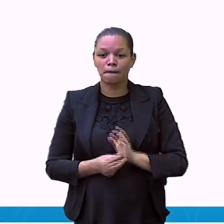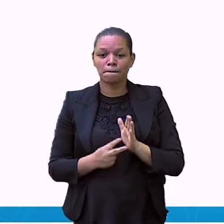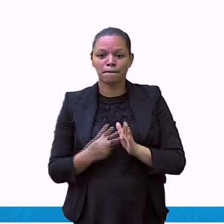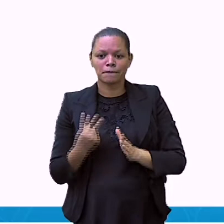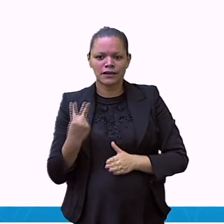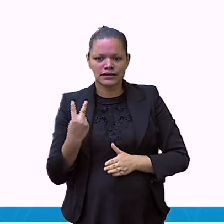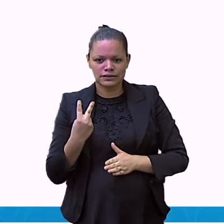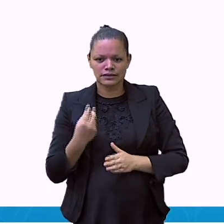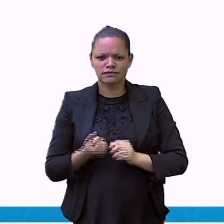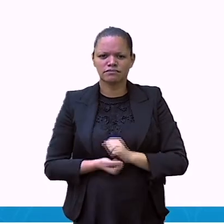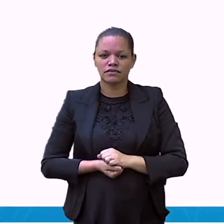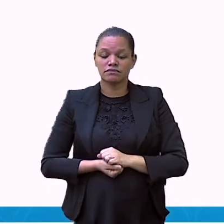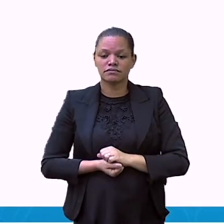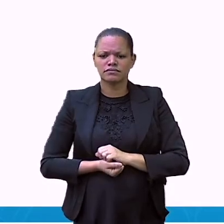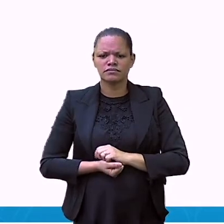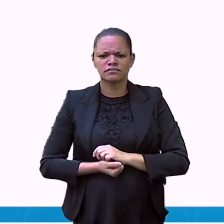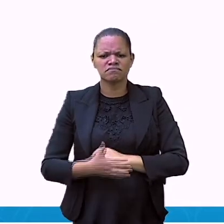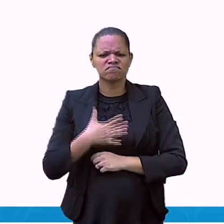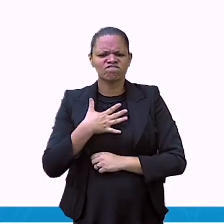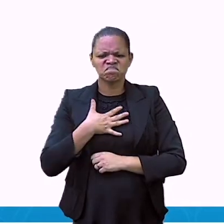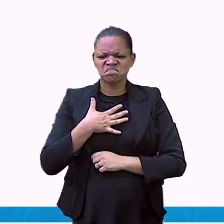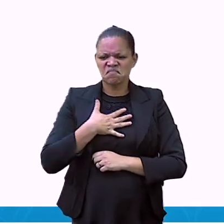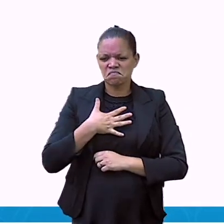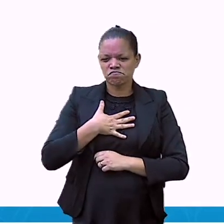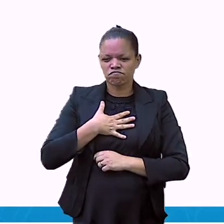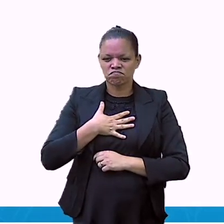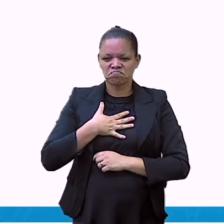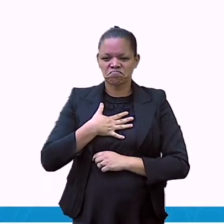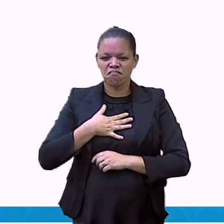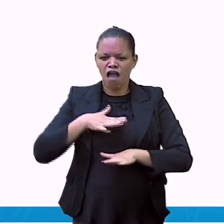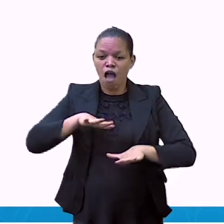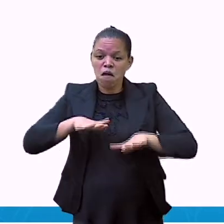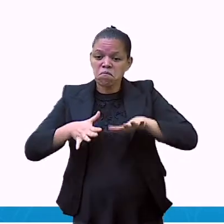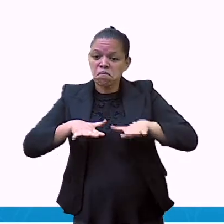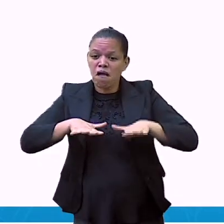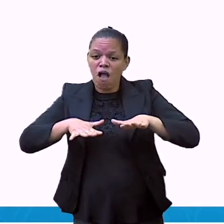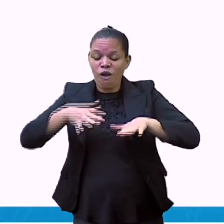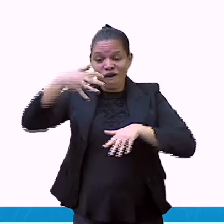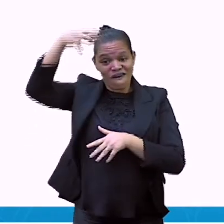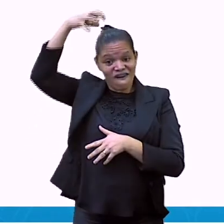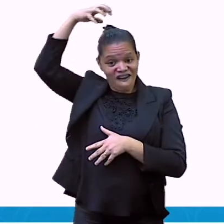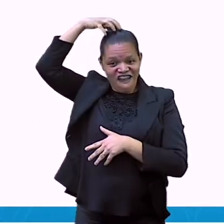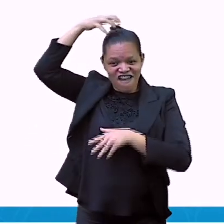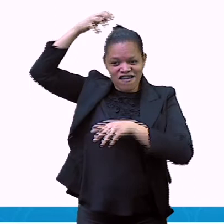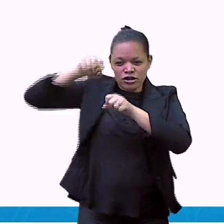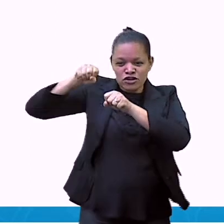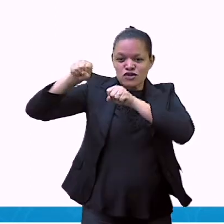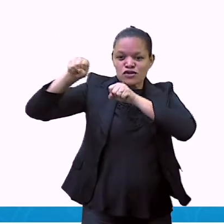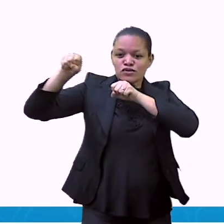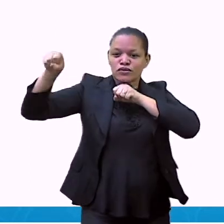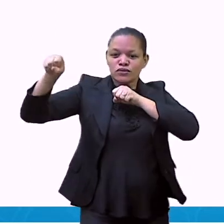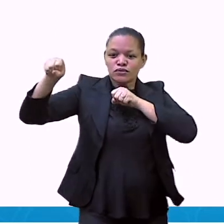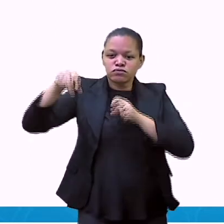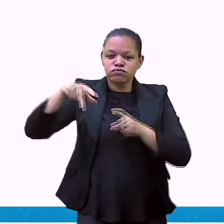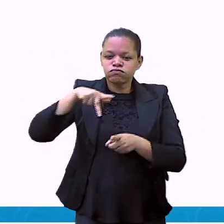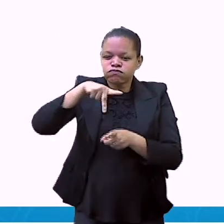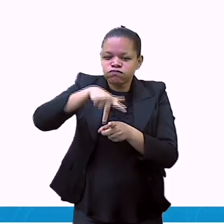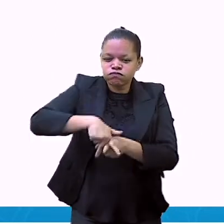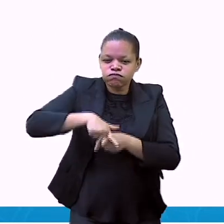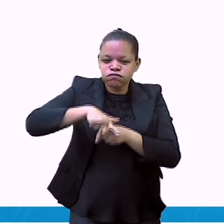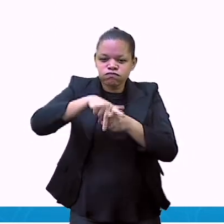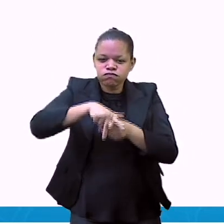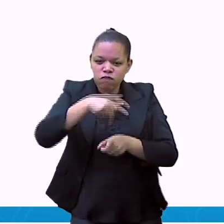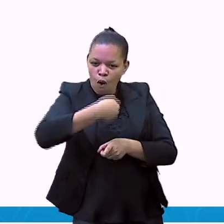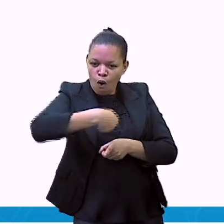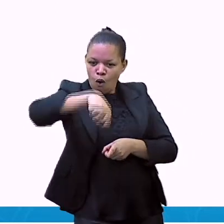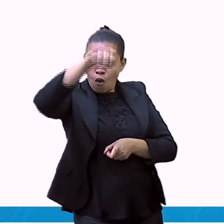Para mim, tem vezes que eu sou rei, herói voador, cowboy lutador,